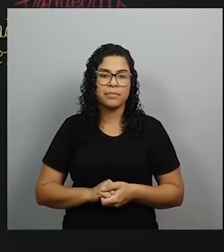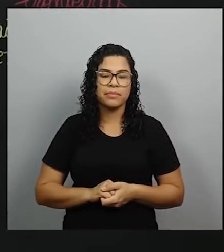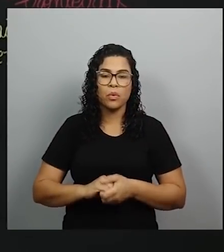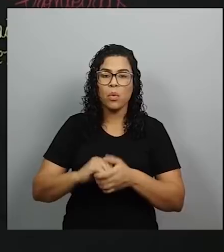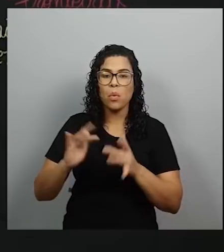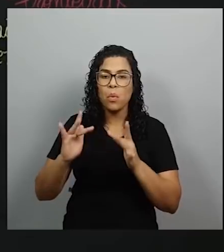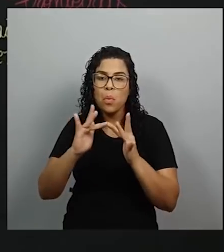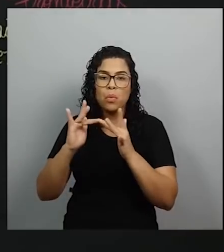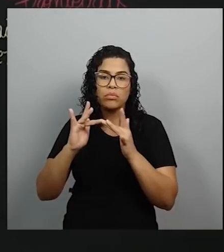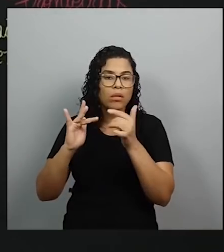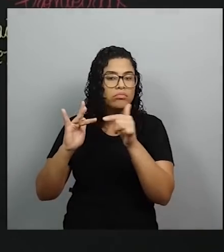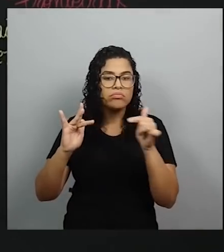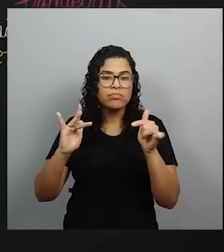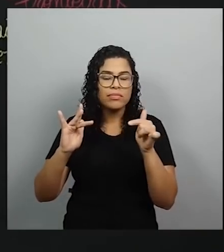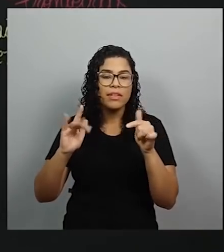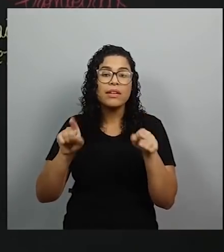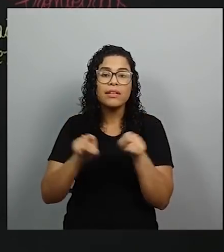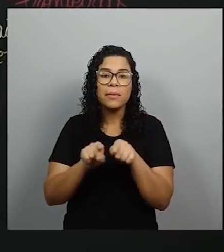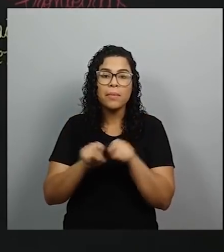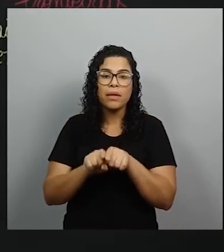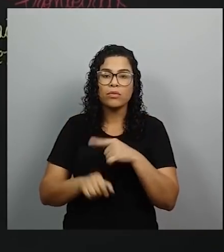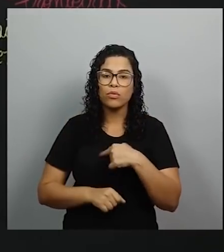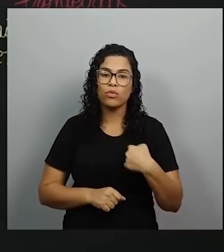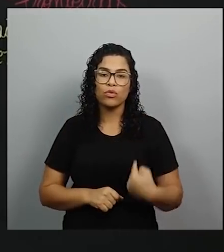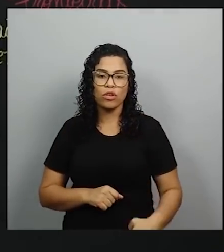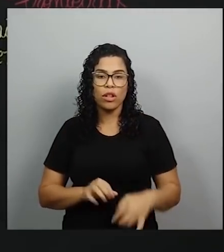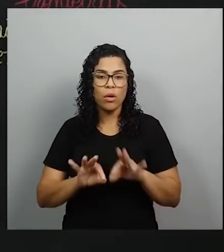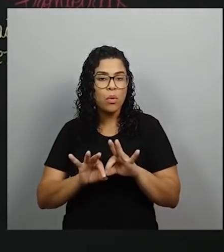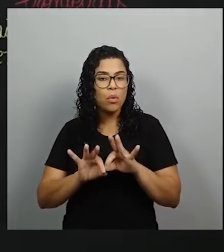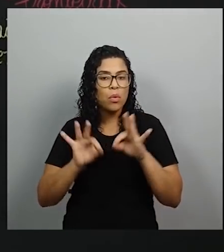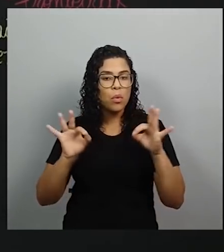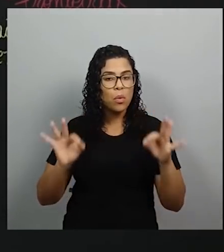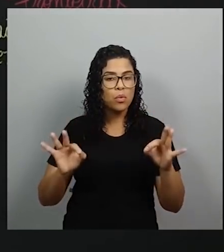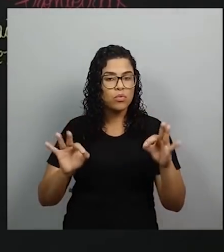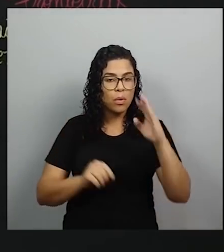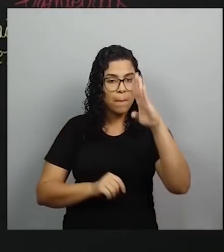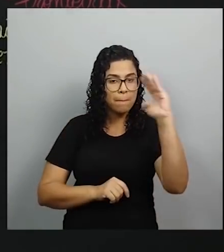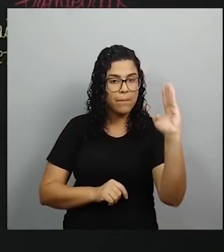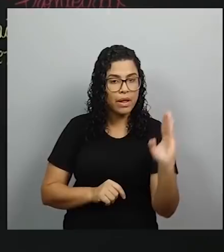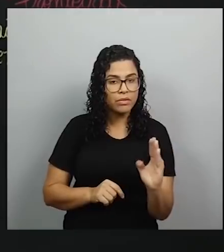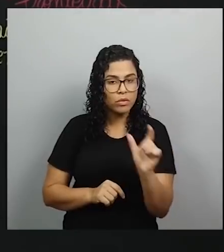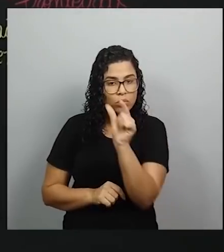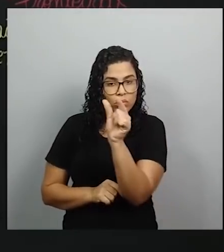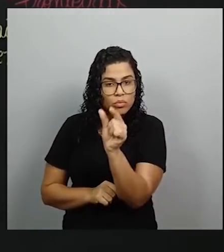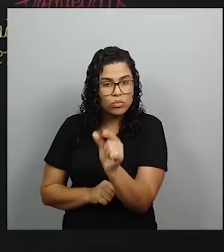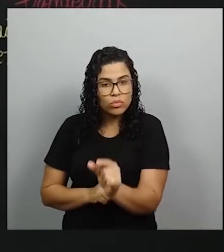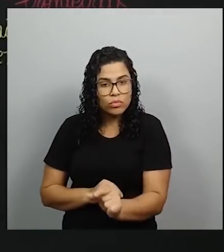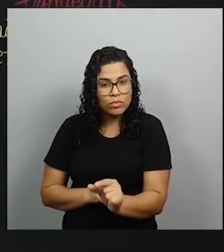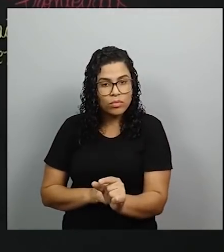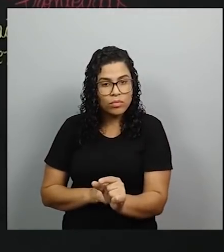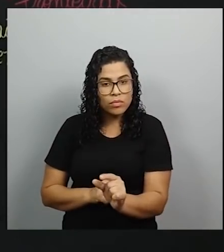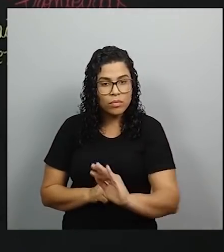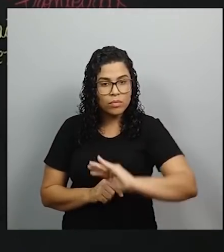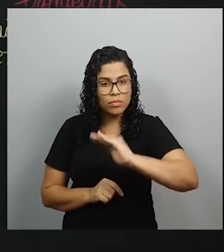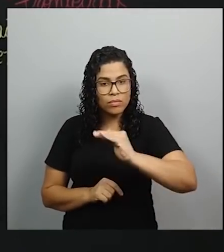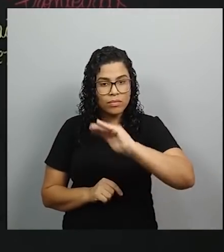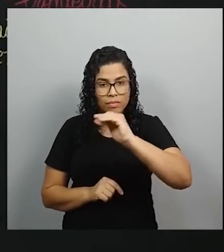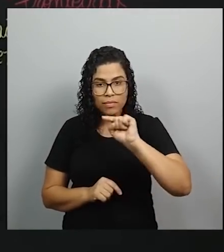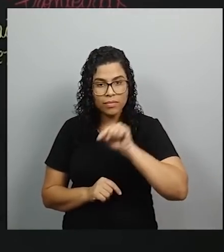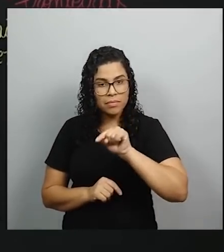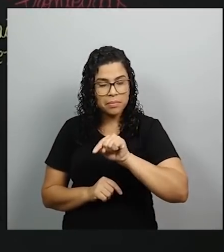assim, e o Chile, que está do outro lado da Cordilheira dos Andes. Então, dessa